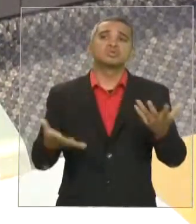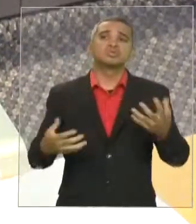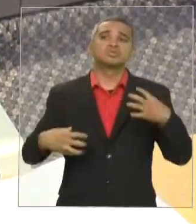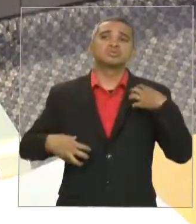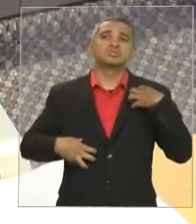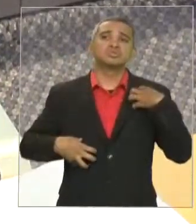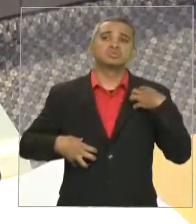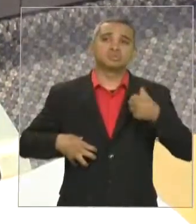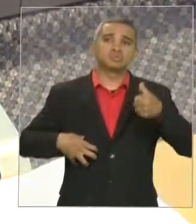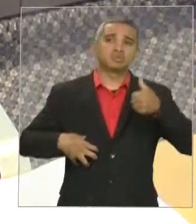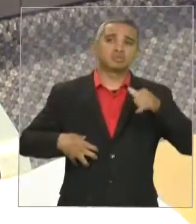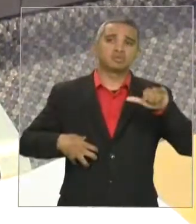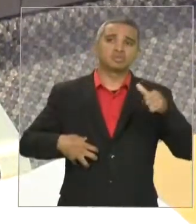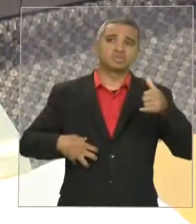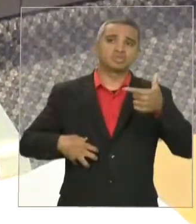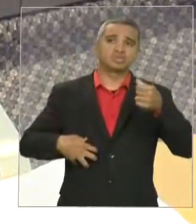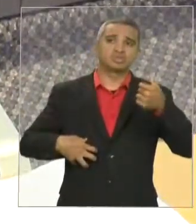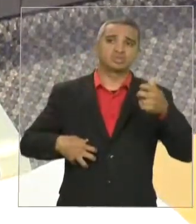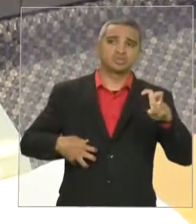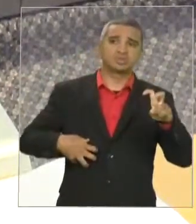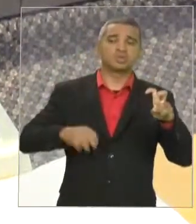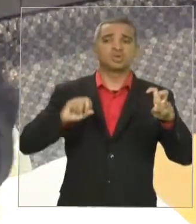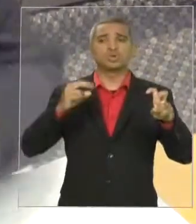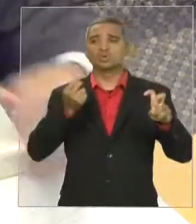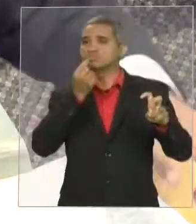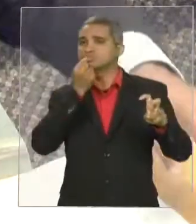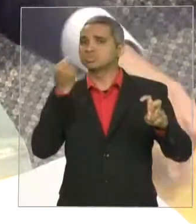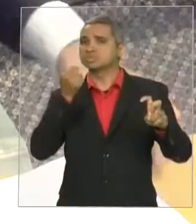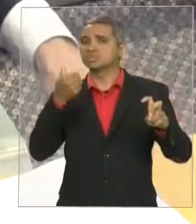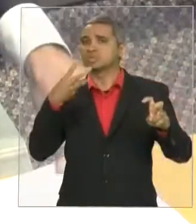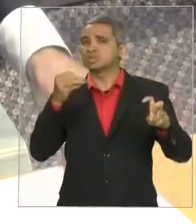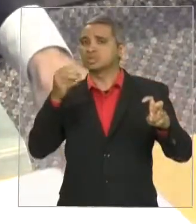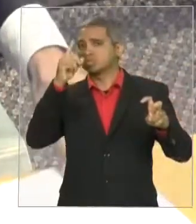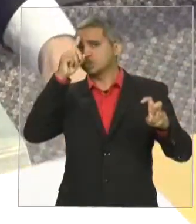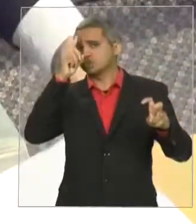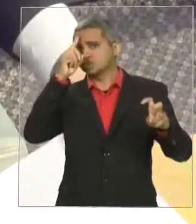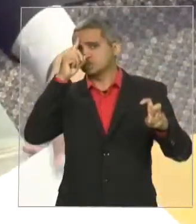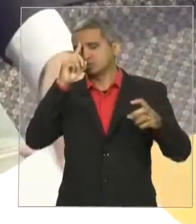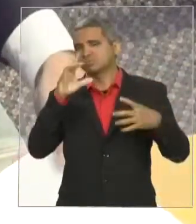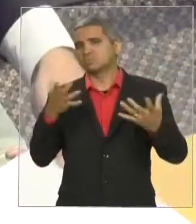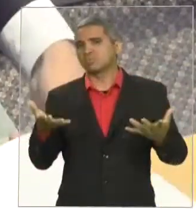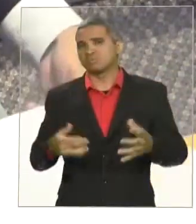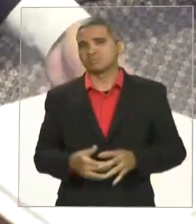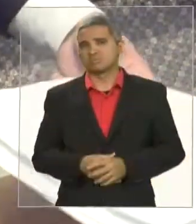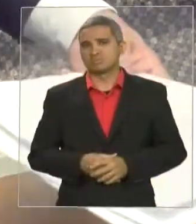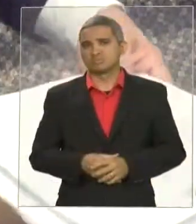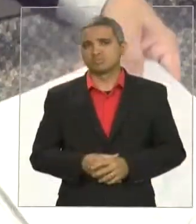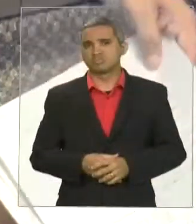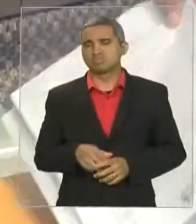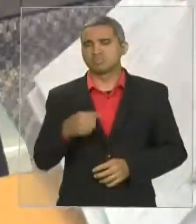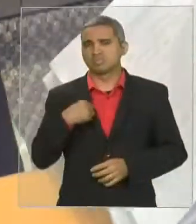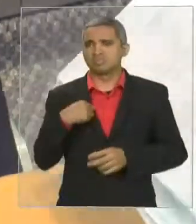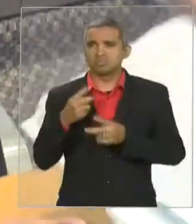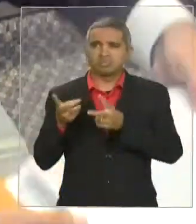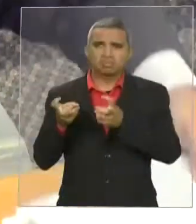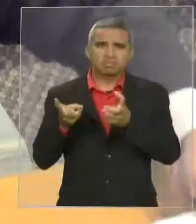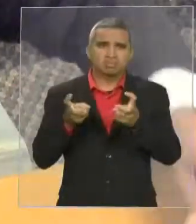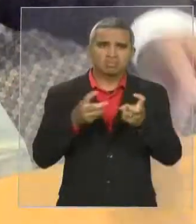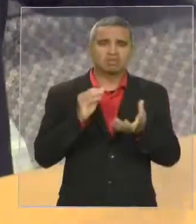2015 ou assumiu há 15 dias, há 30 dias? Porque o que estamos observando é a falta de atenção com a administração